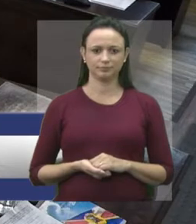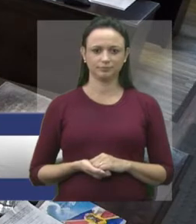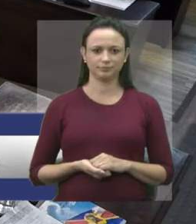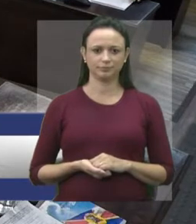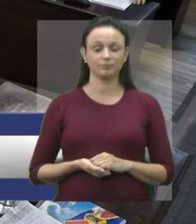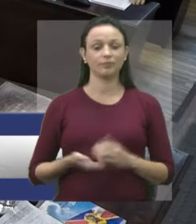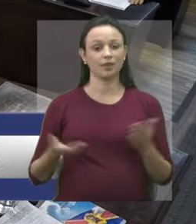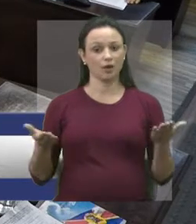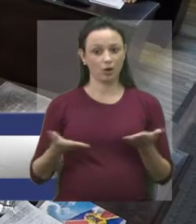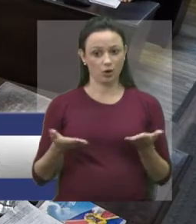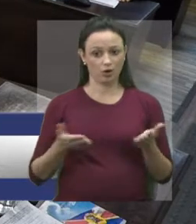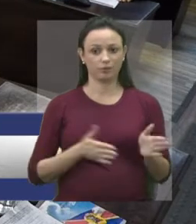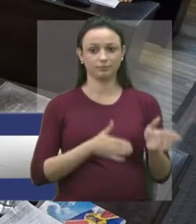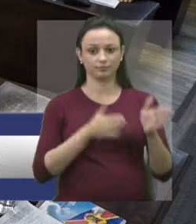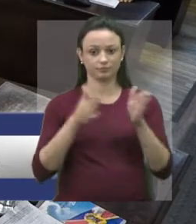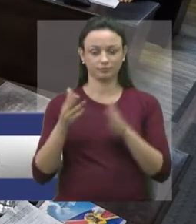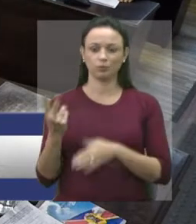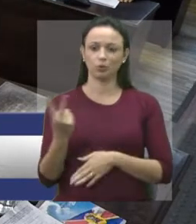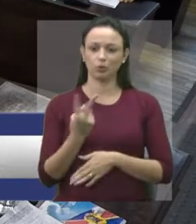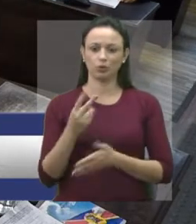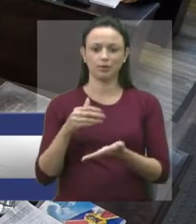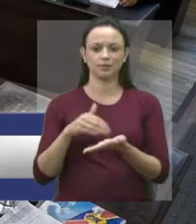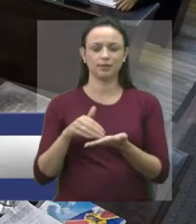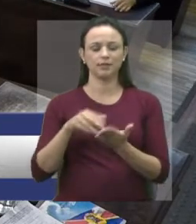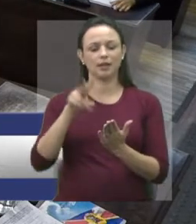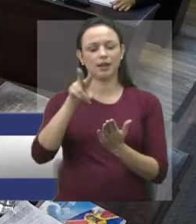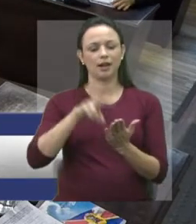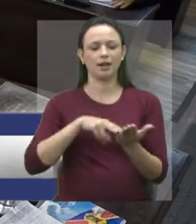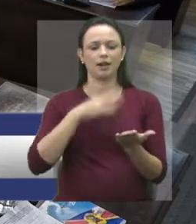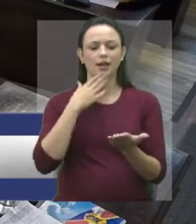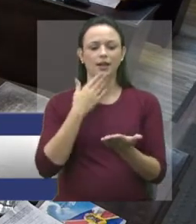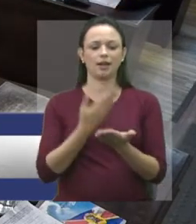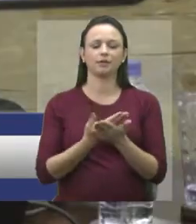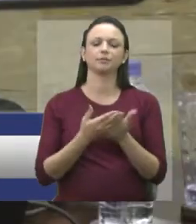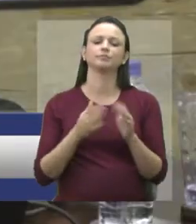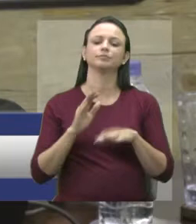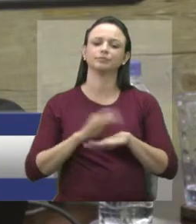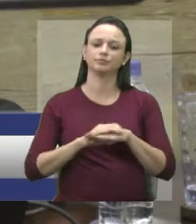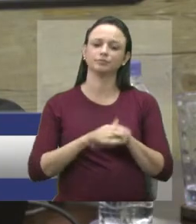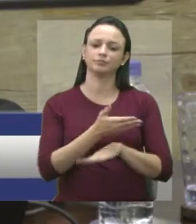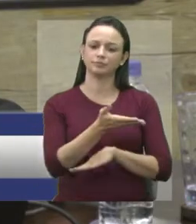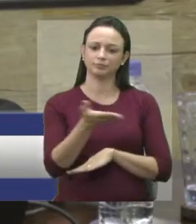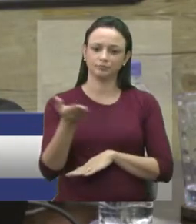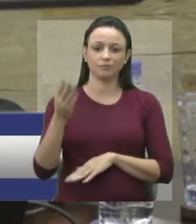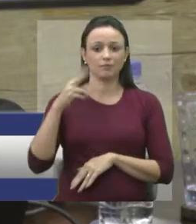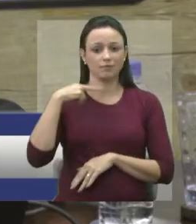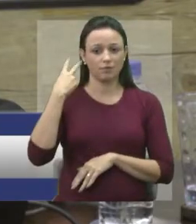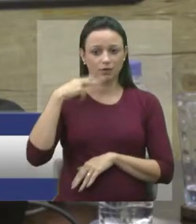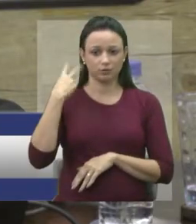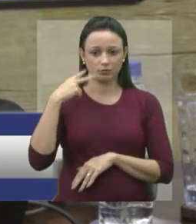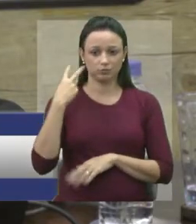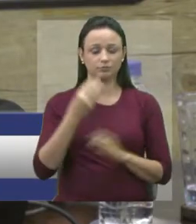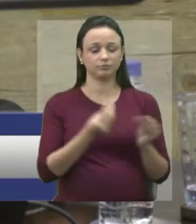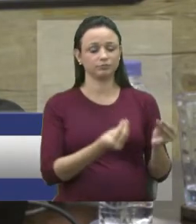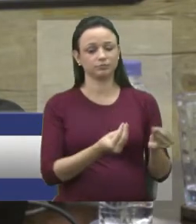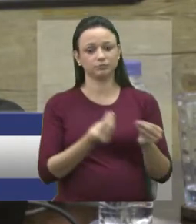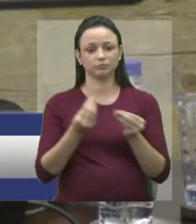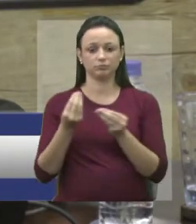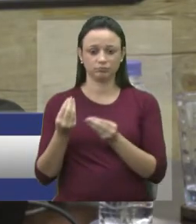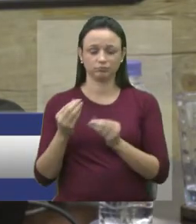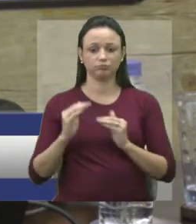A seguir, os senhores secretários farão a leitura dos requerimentos propostos pelos senhores vereadores, que serão encaminhados